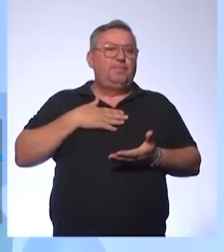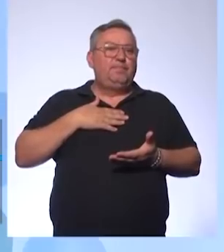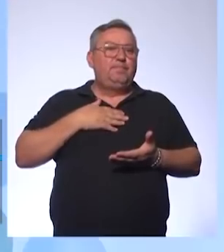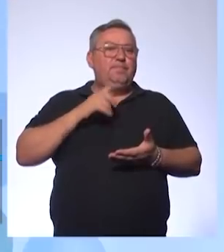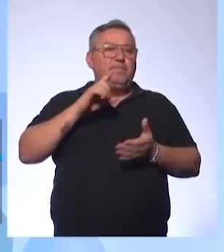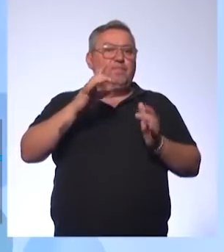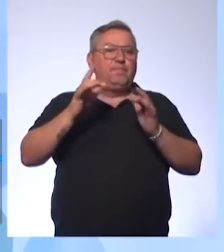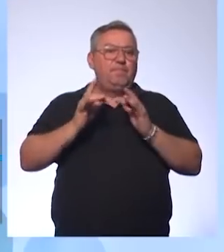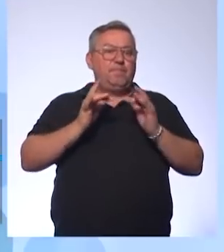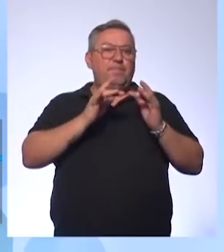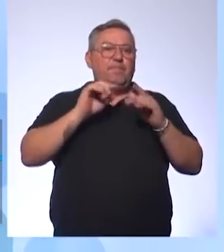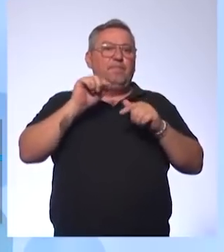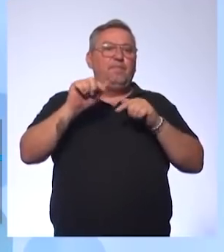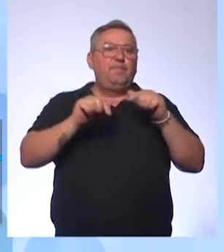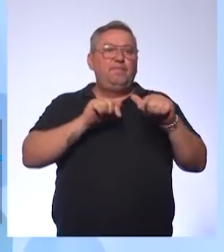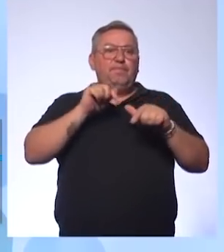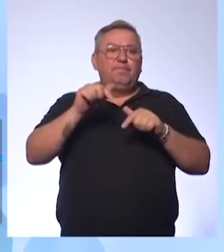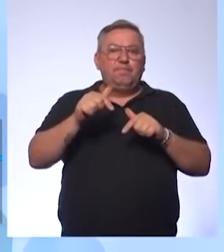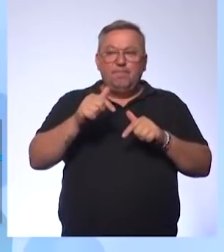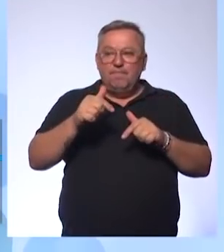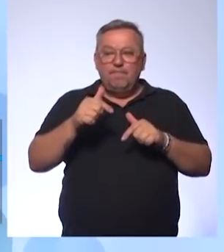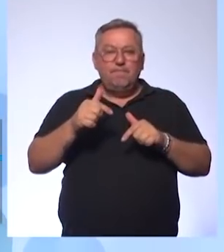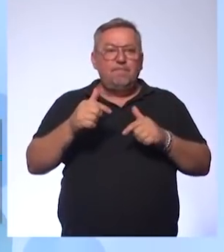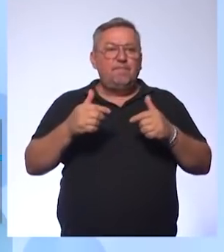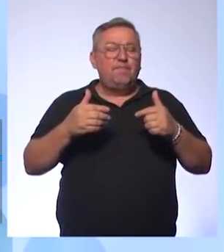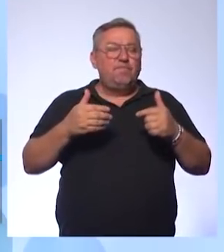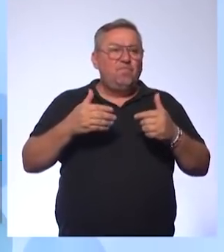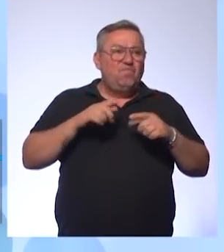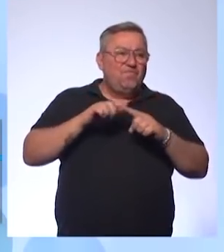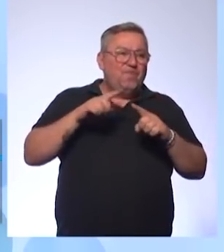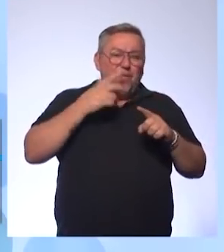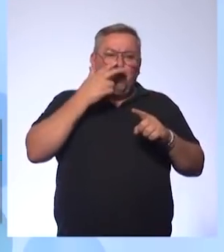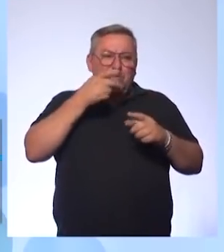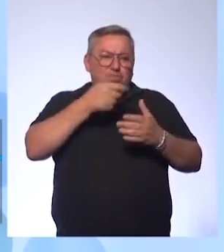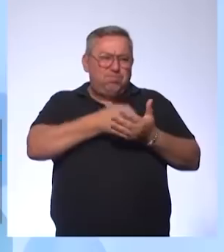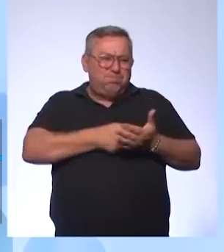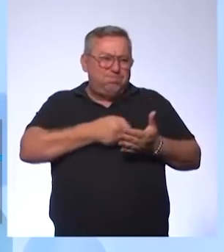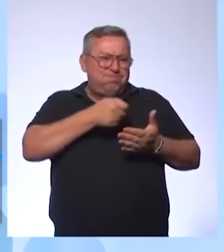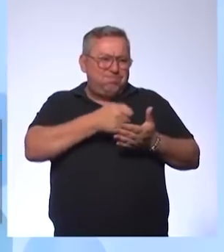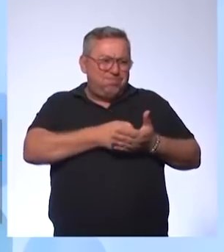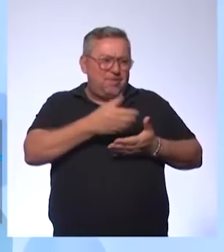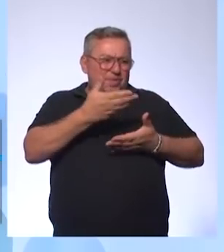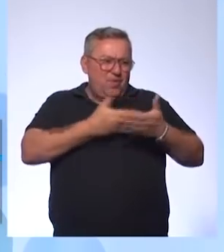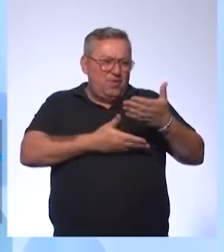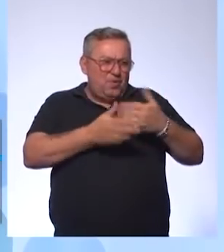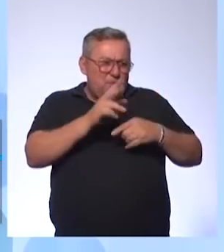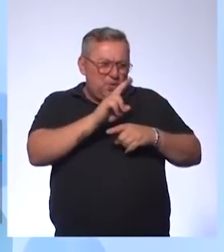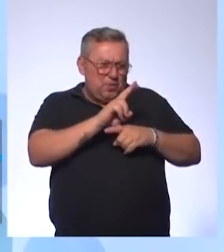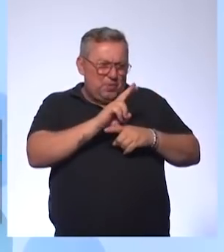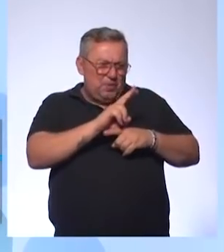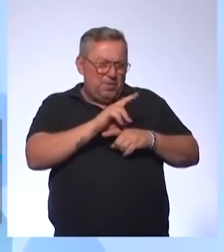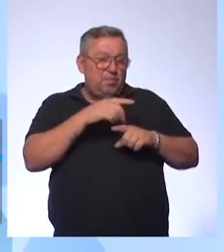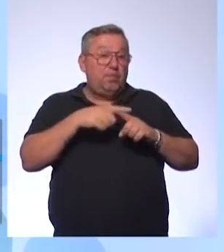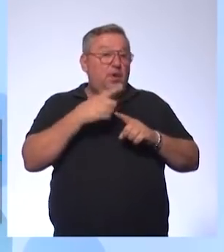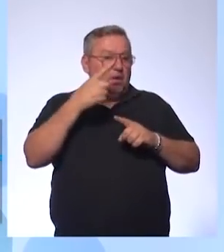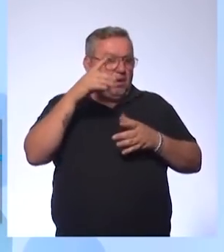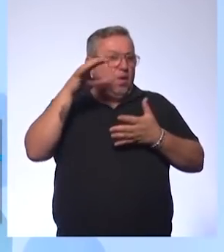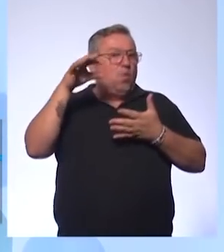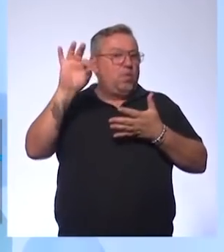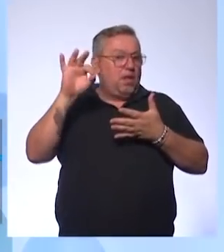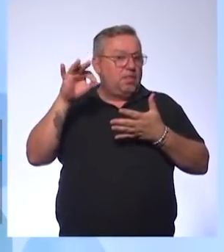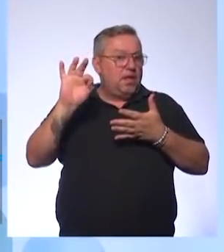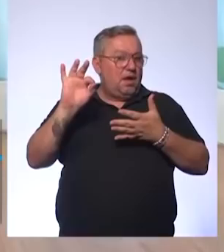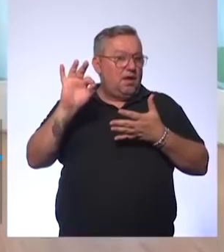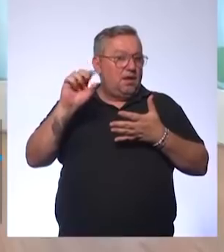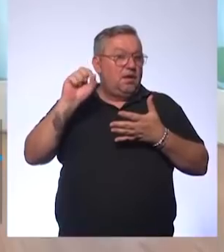uma relação de um trabalho meio que forçado, em troca só de uma proteção, porque tem um detalhe, Sofia.